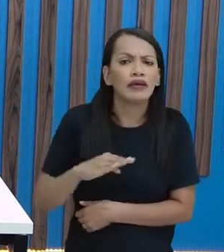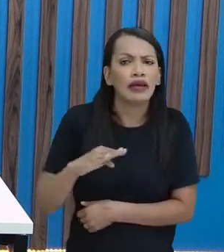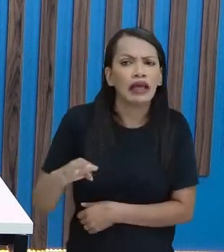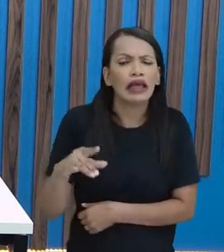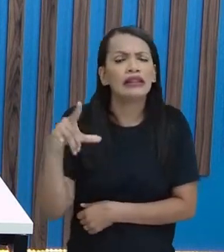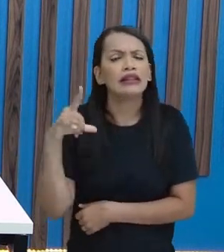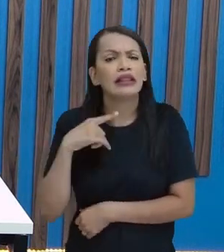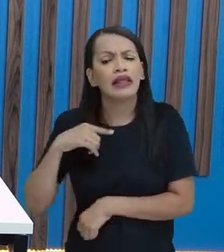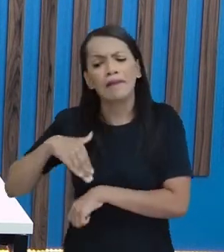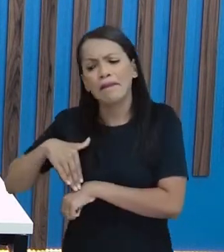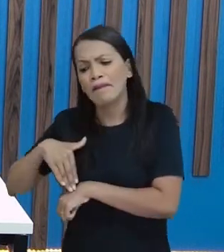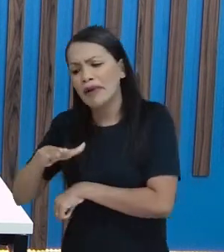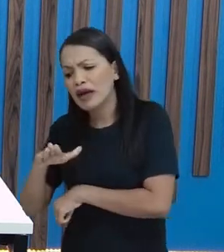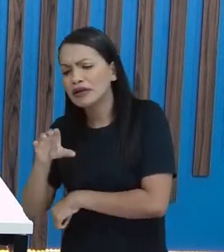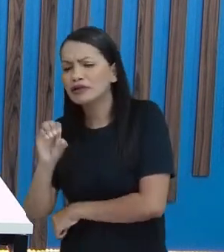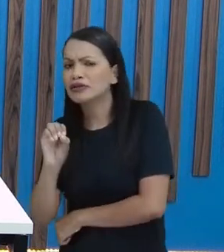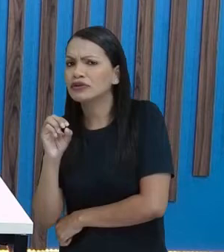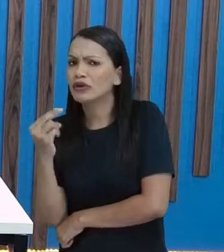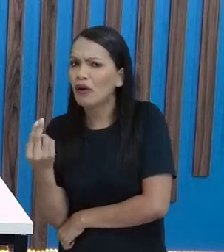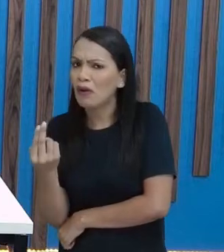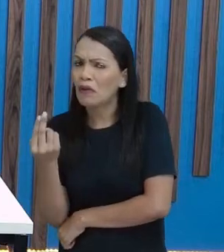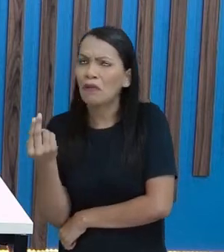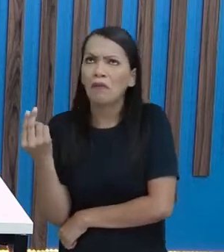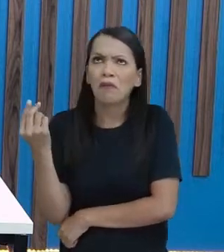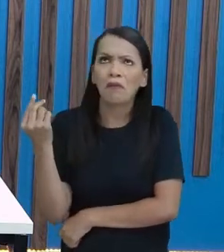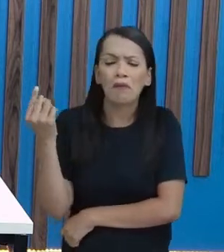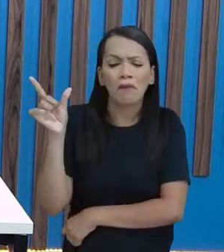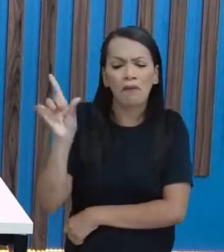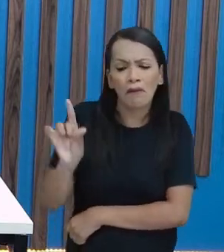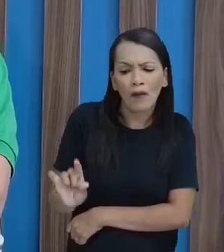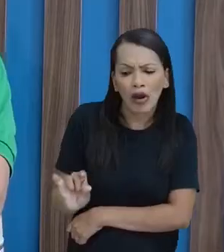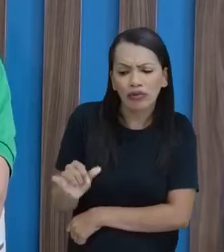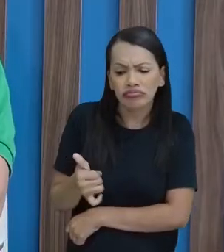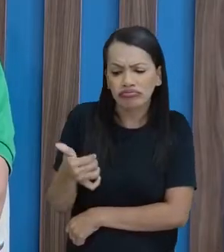de 10? E aí, professora Iris?